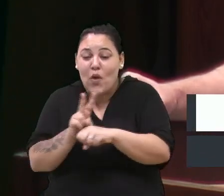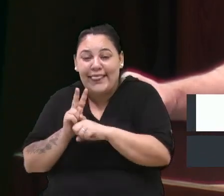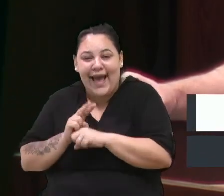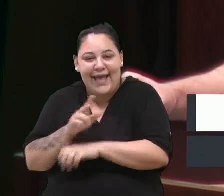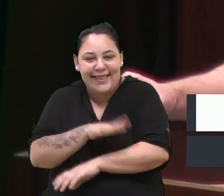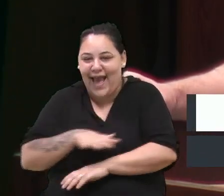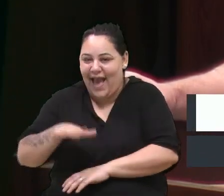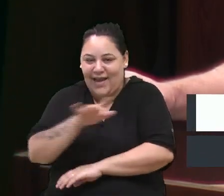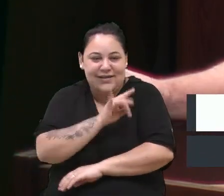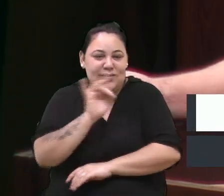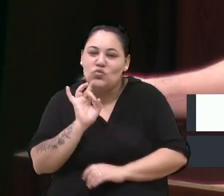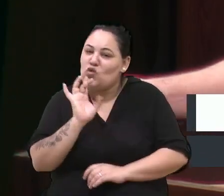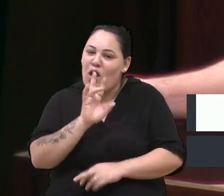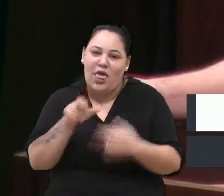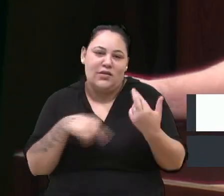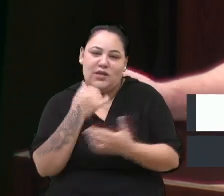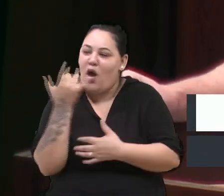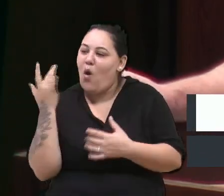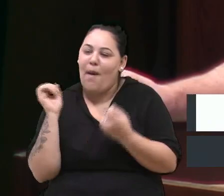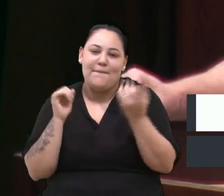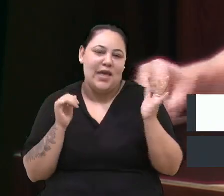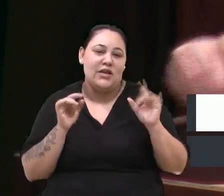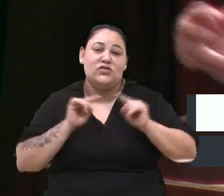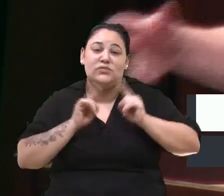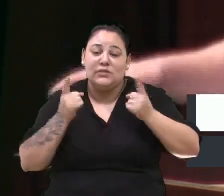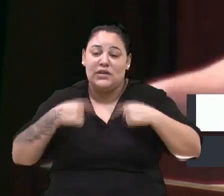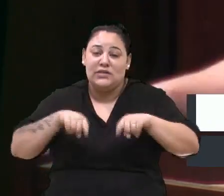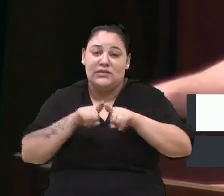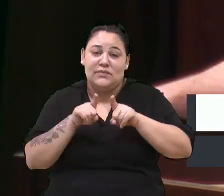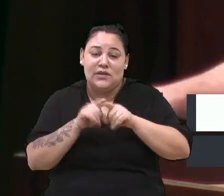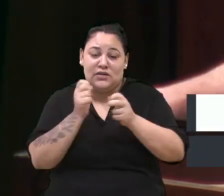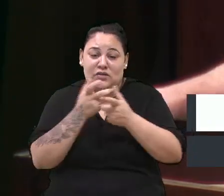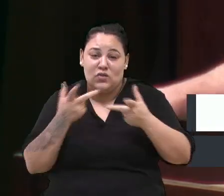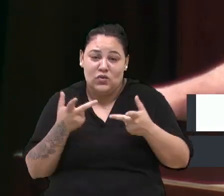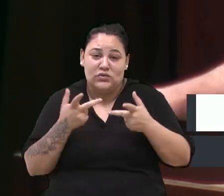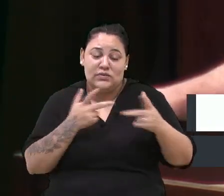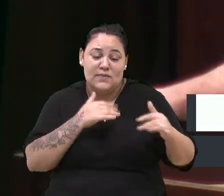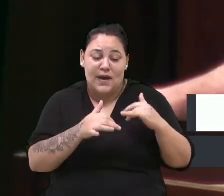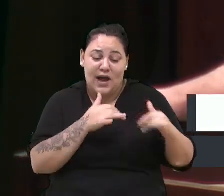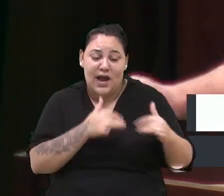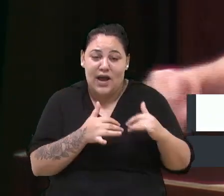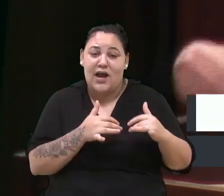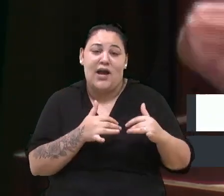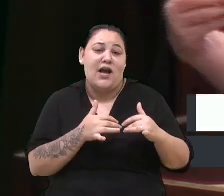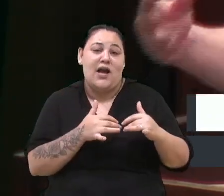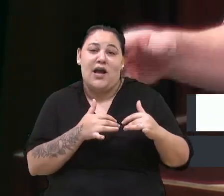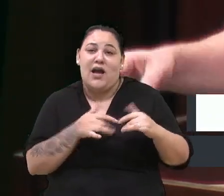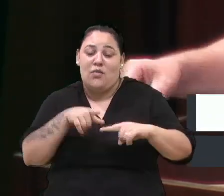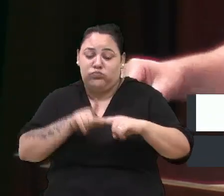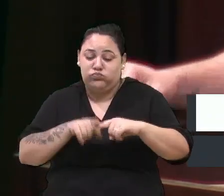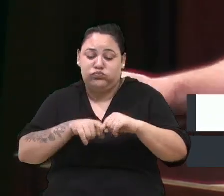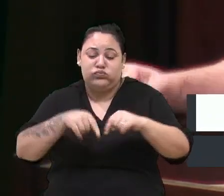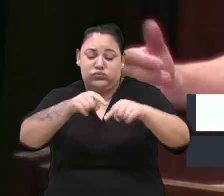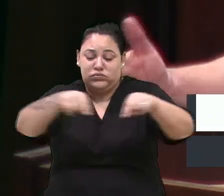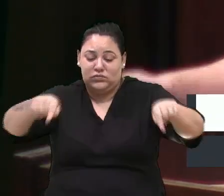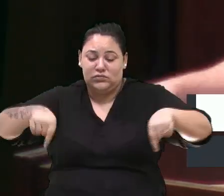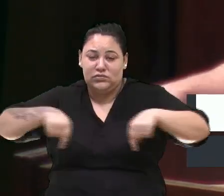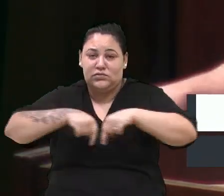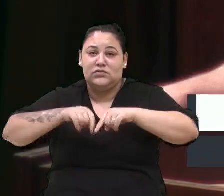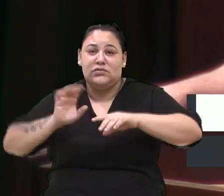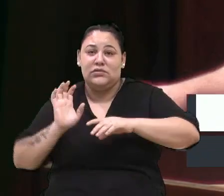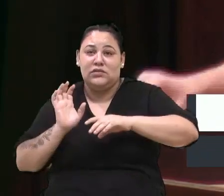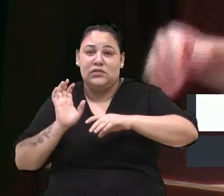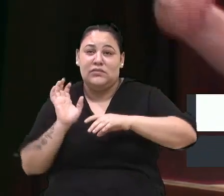questão ambiental, mas também na questão dos equipamentos públicos que lá estão, como cancha de basquete, cancha de